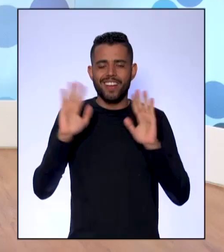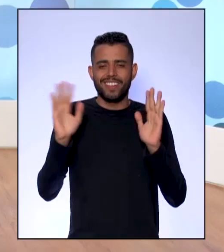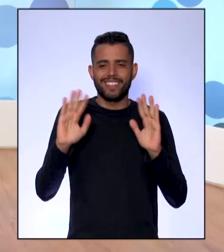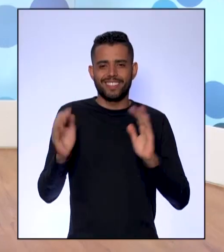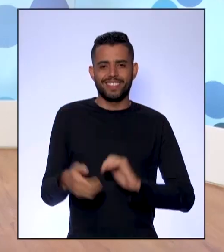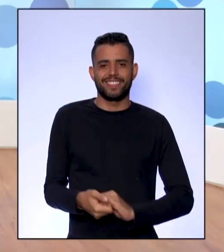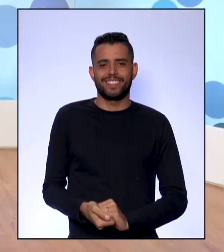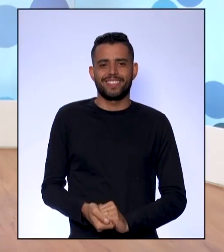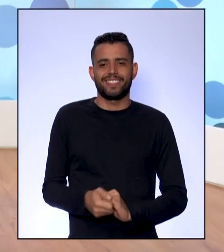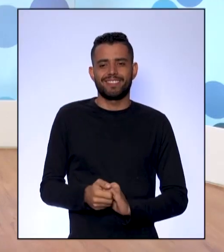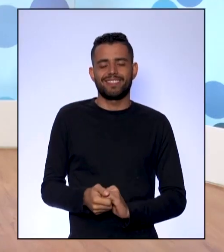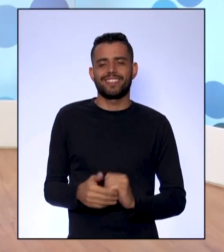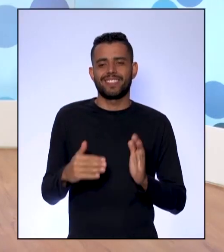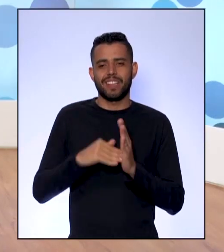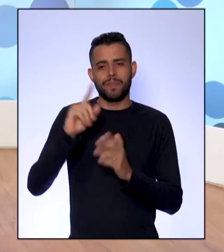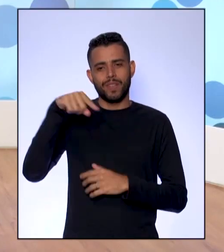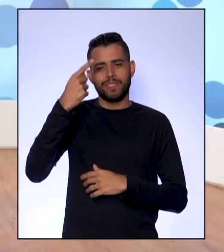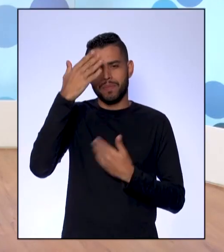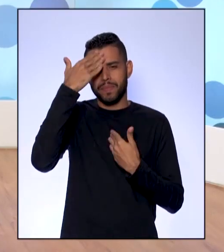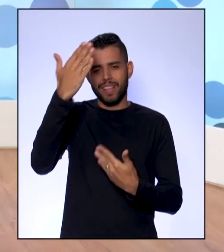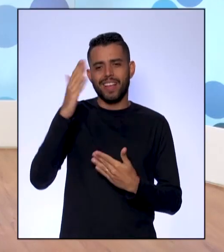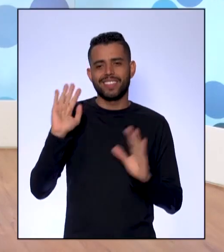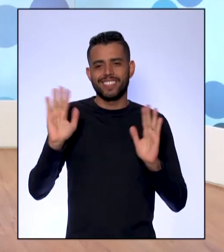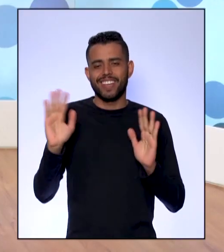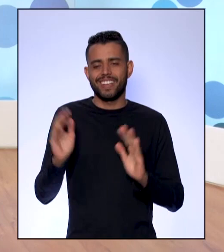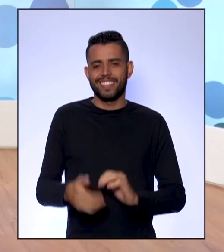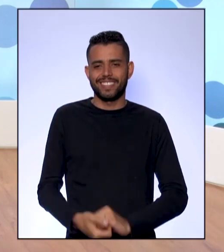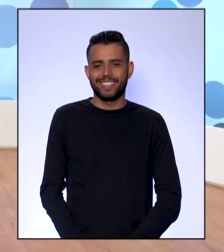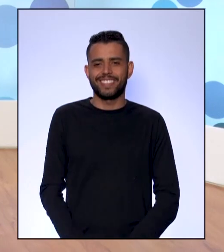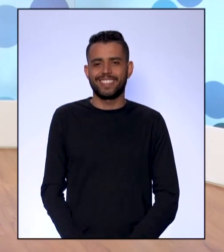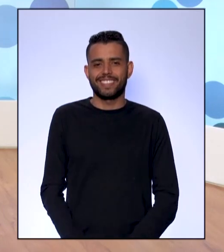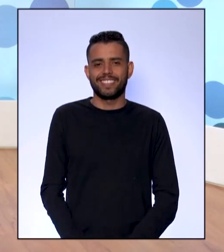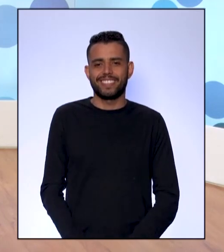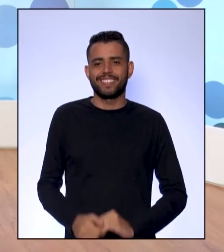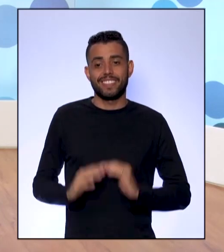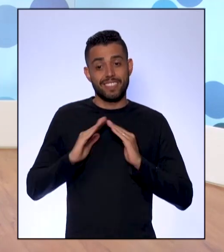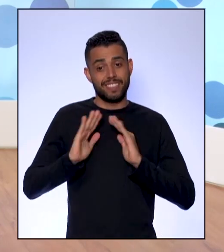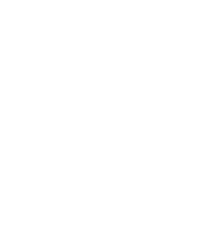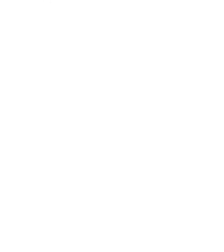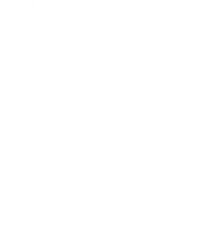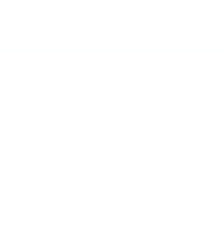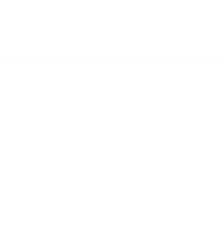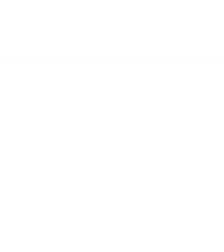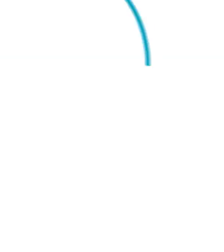galera. Até Tchau, a próxima. gente. Muito obrigada. Até a próxima. Fiquem em casa.